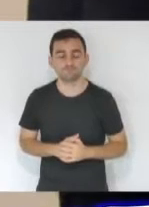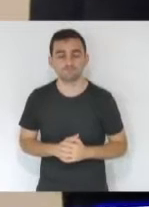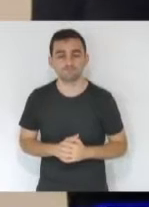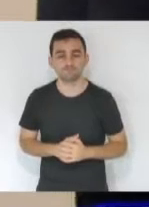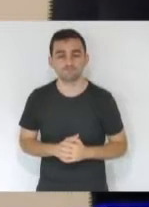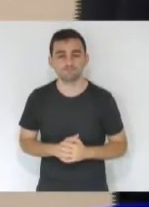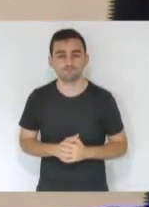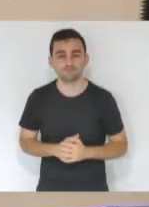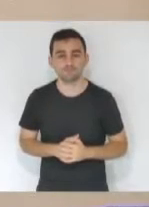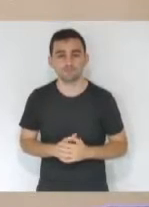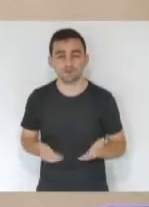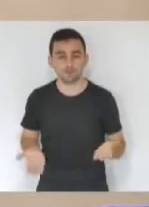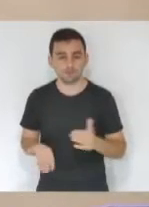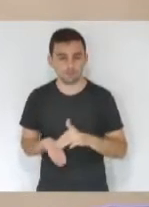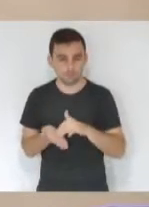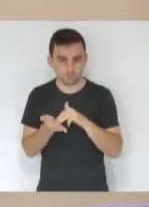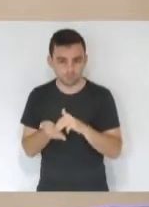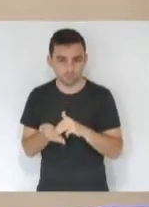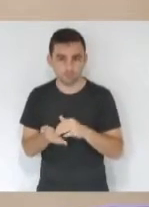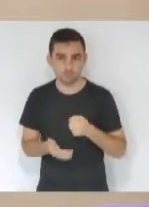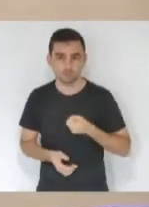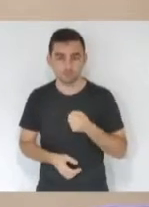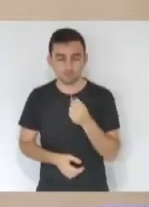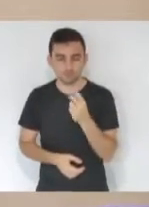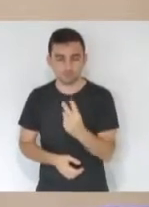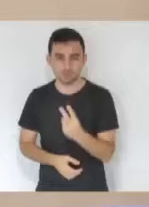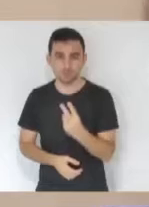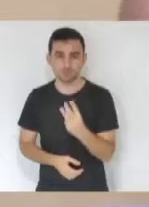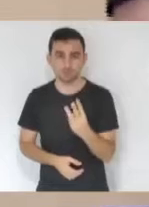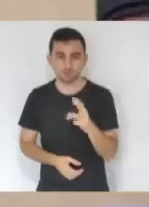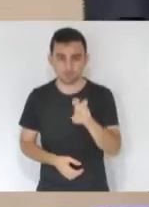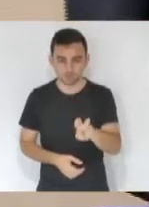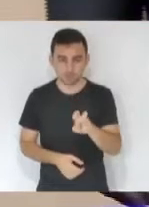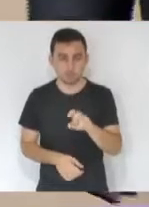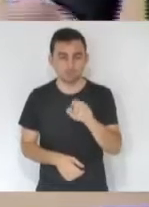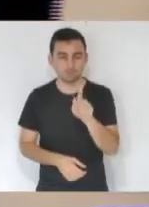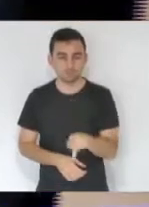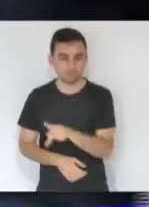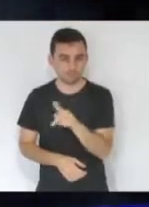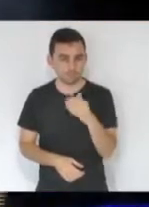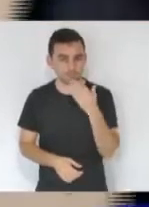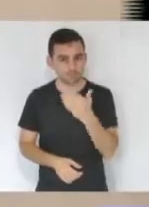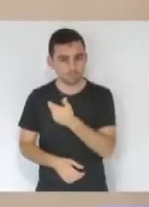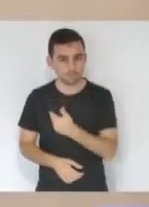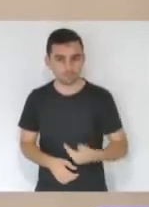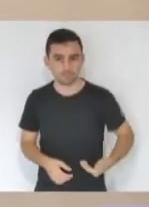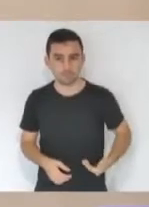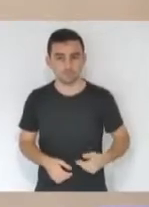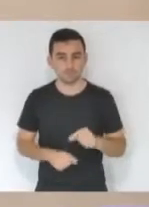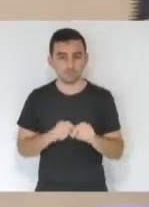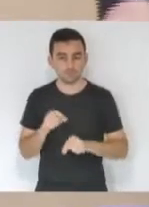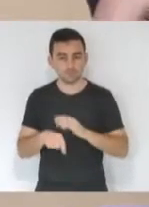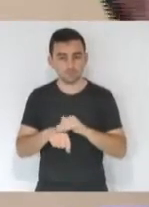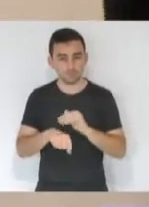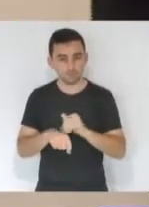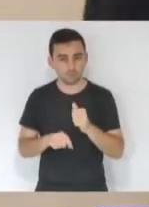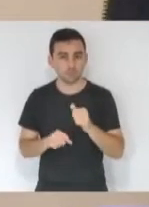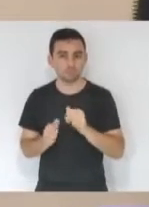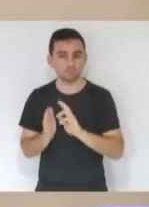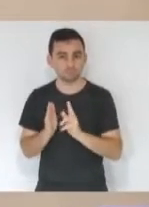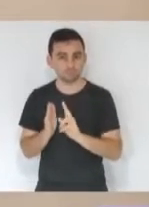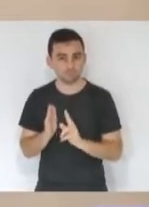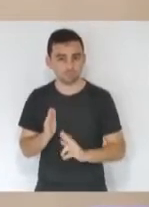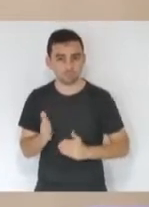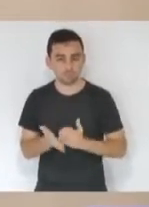moções de 935 deputado pode ter pode ser apenas o governador do estado por meio de ato da convocação e nomeação dos aprovados no concurso